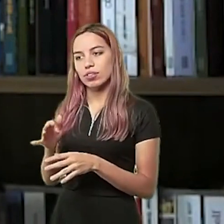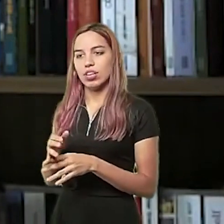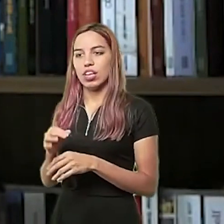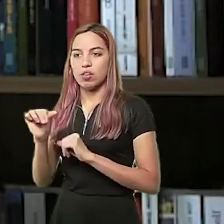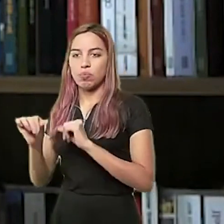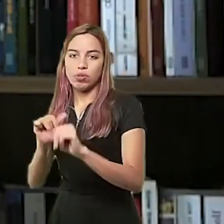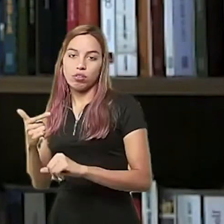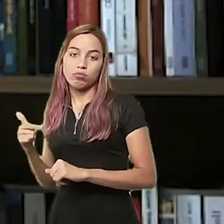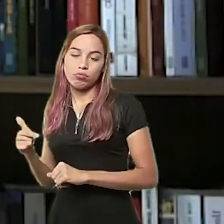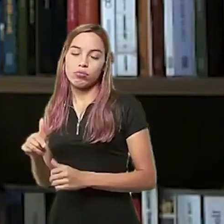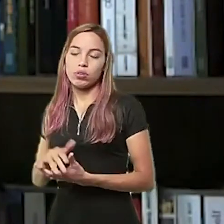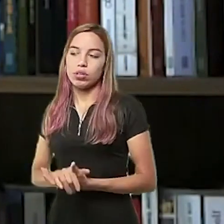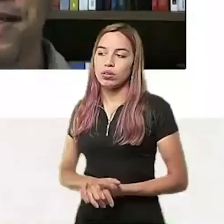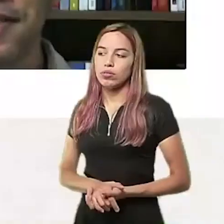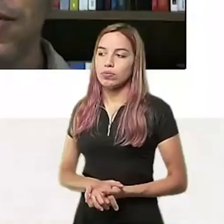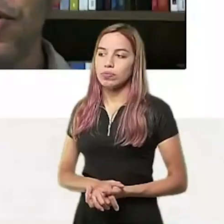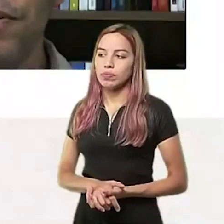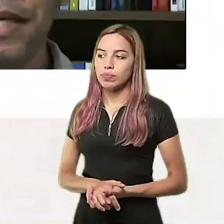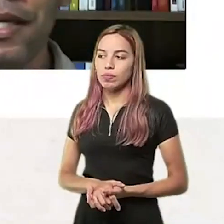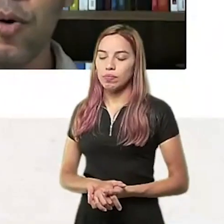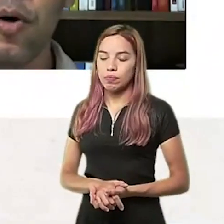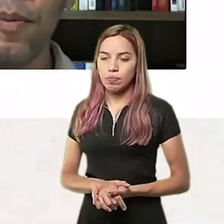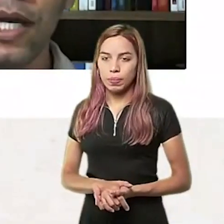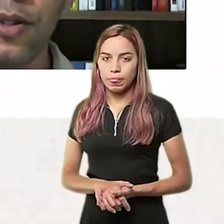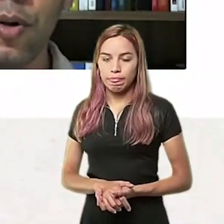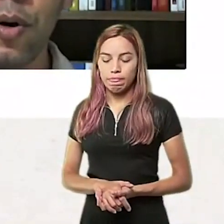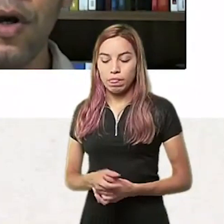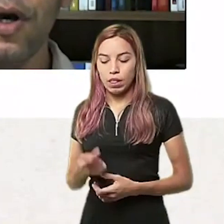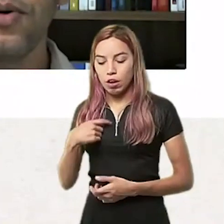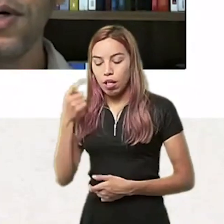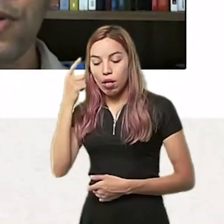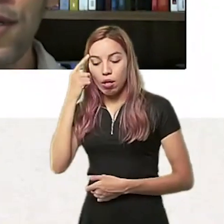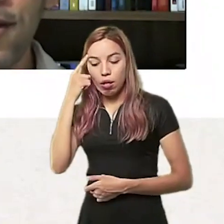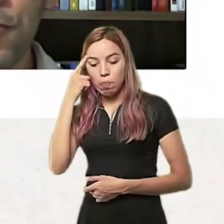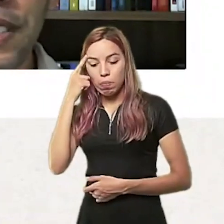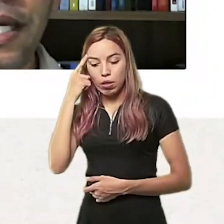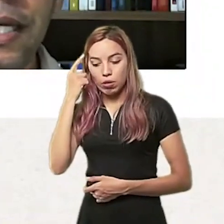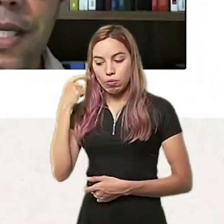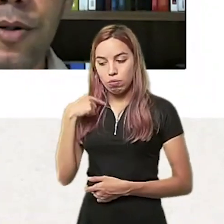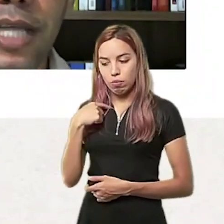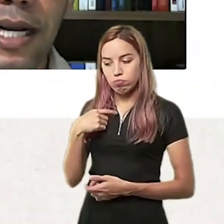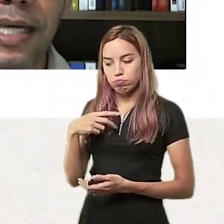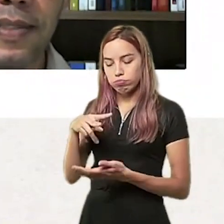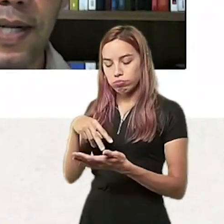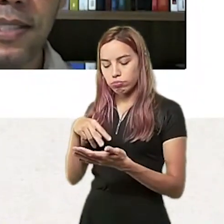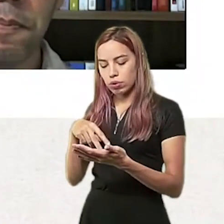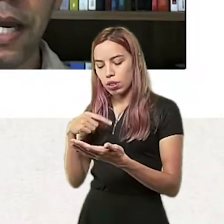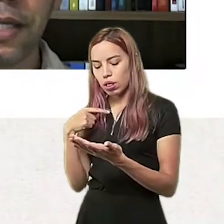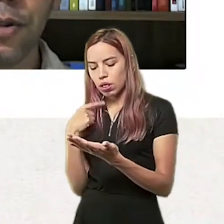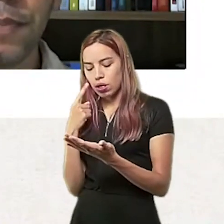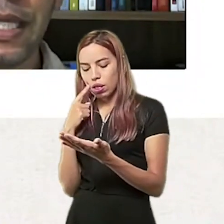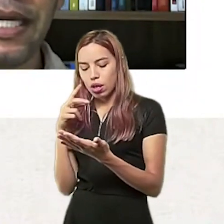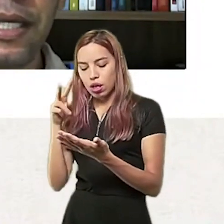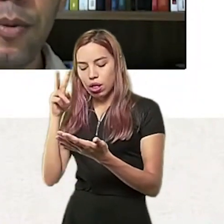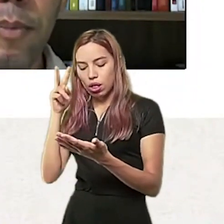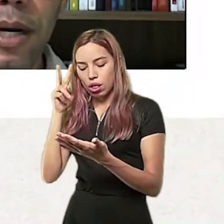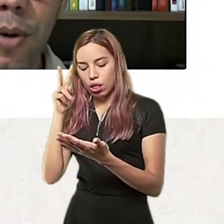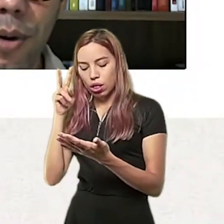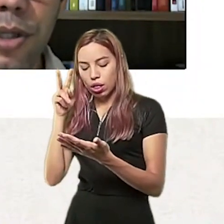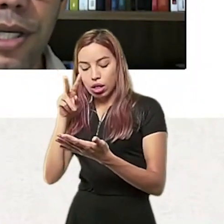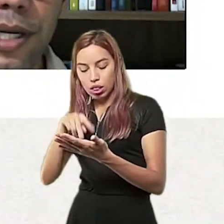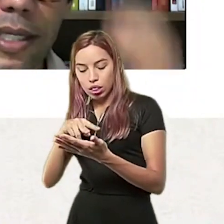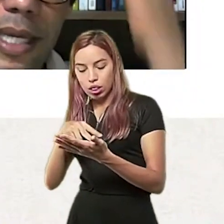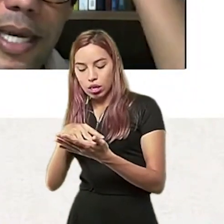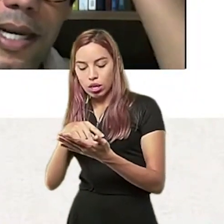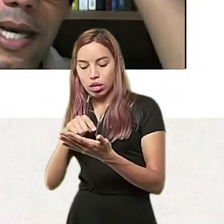e daí eu penso, né, o que aconteceu comigo como leitor quando li o Mineirinho, da Clarice Lispector. O Mineirinho é